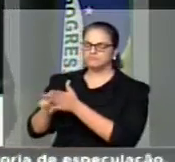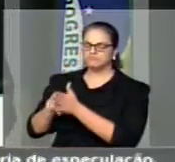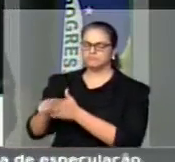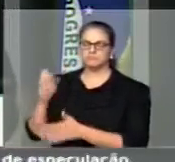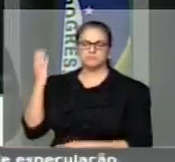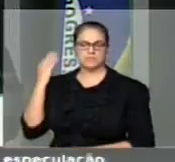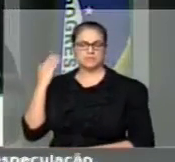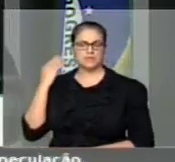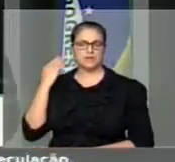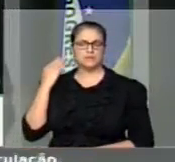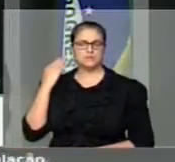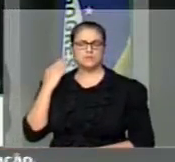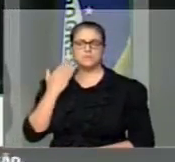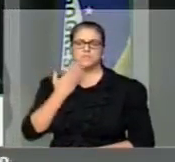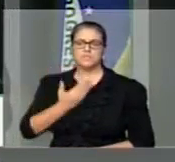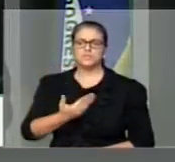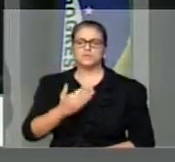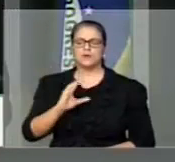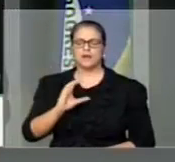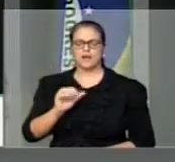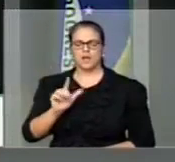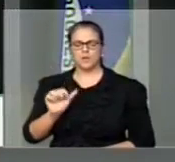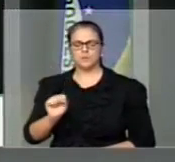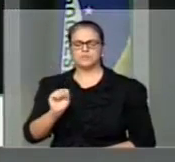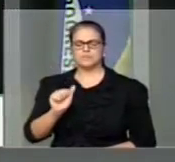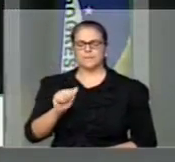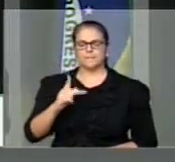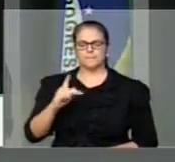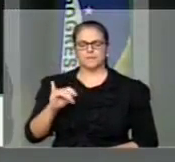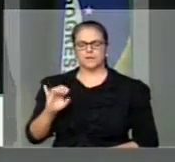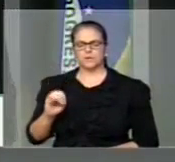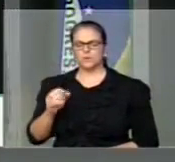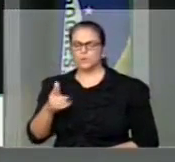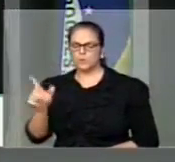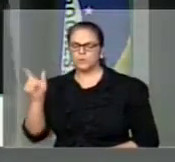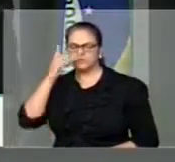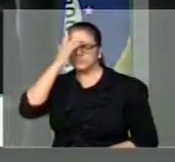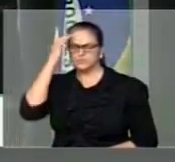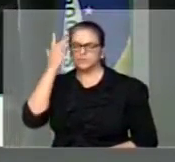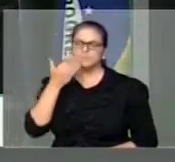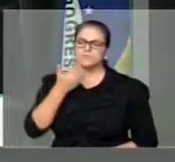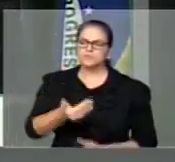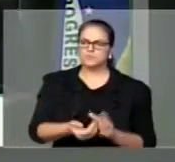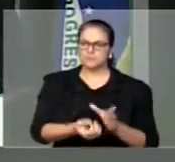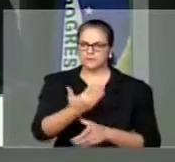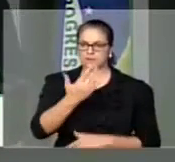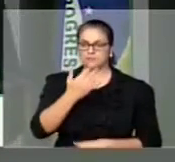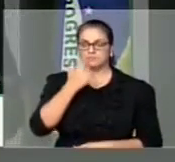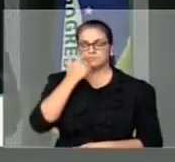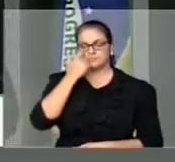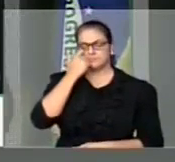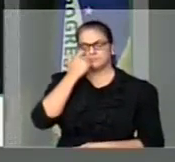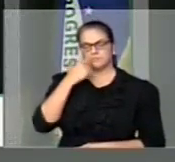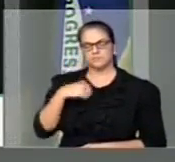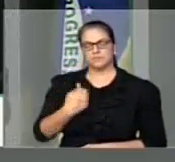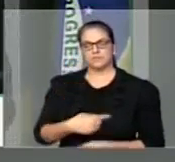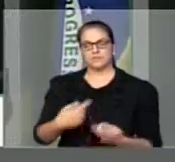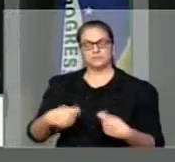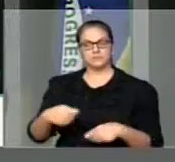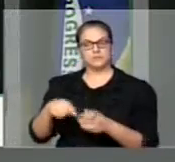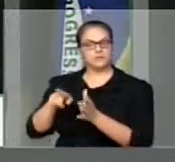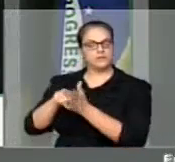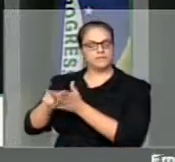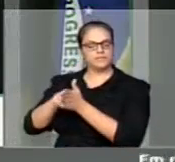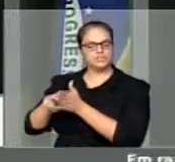Carlos Sampaio, juntamente com outros partidos de oposição, para que pudéssemos investigar os recursos,